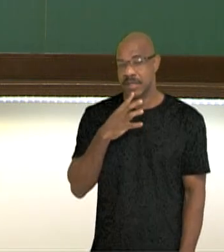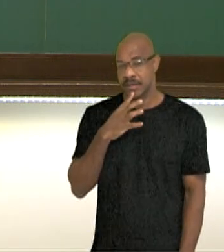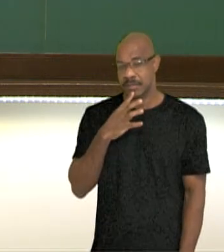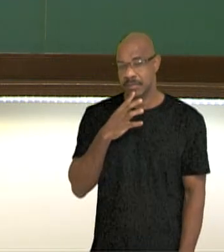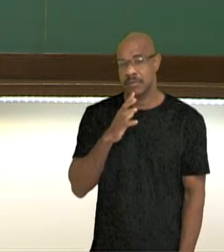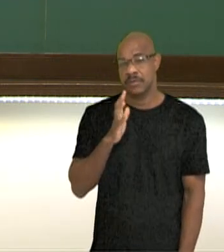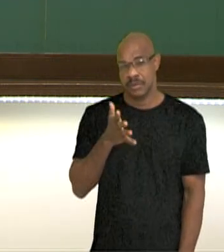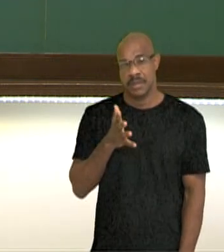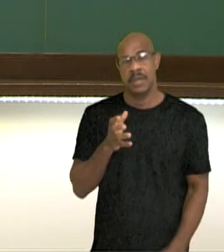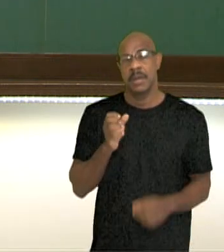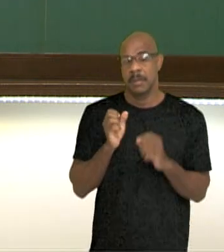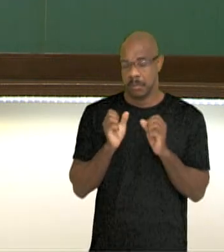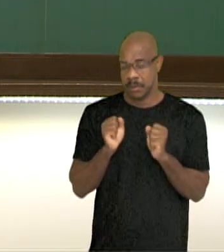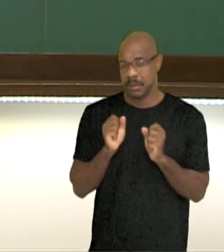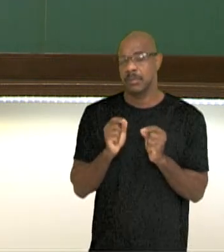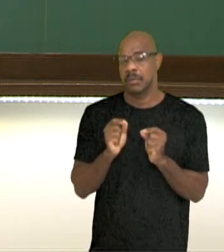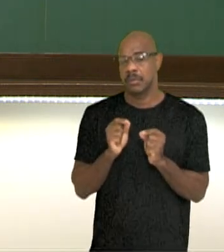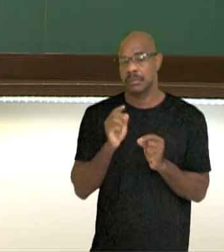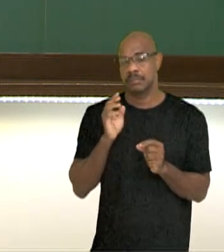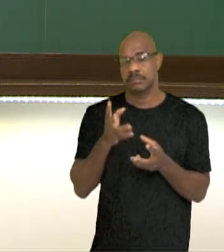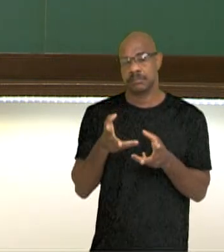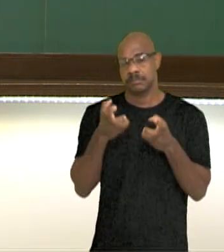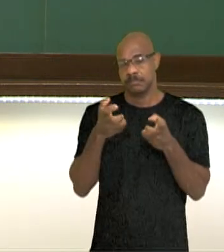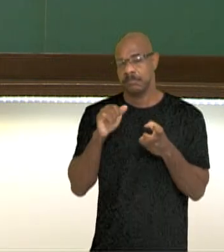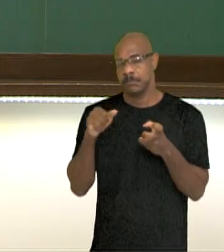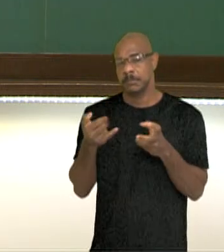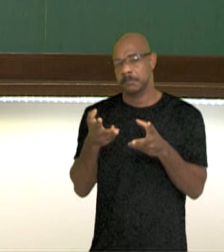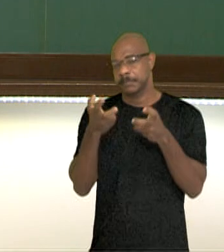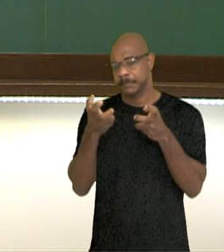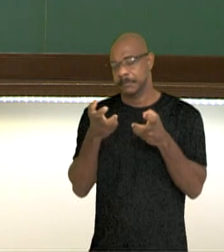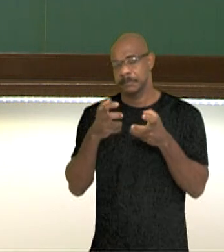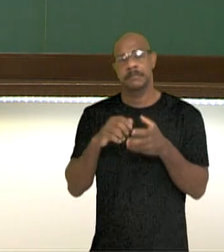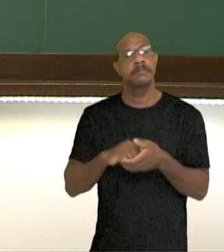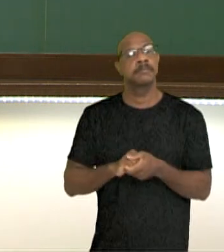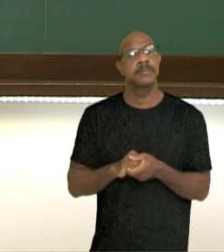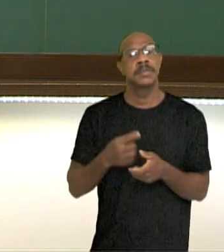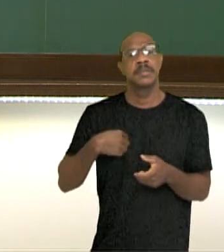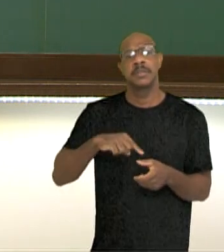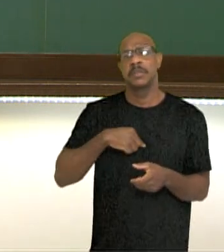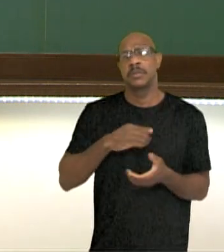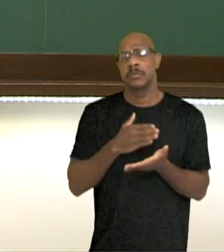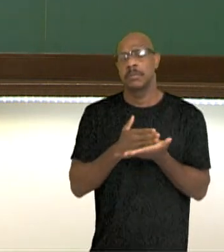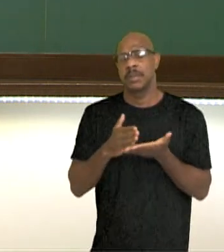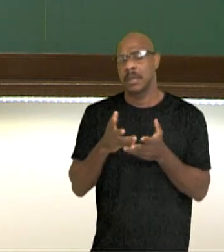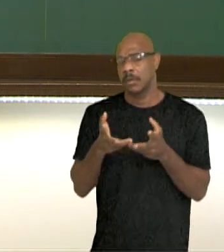conhecemos, nós podemos tirar mais proveito. À medida que nós